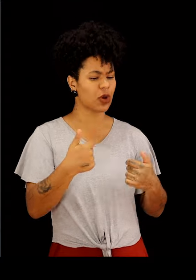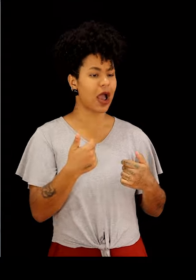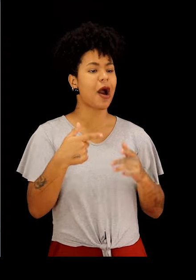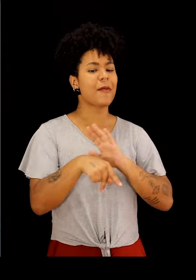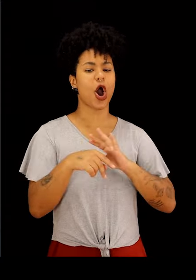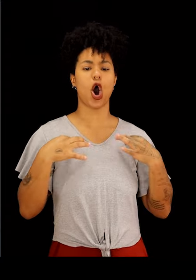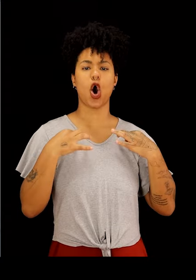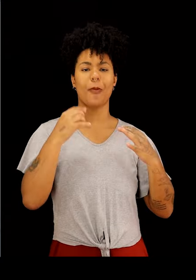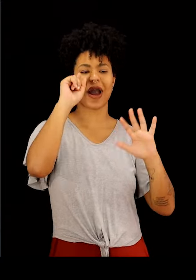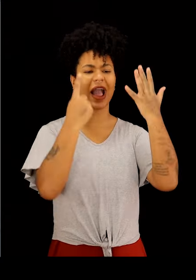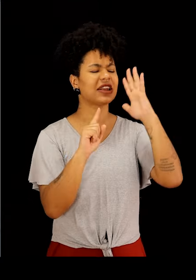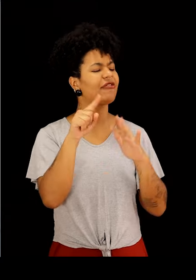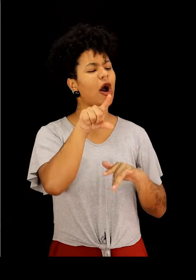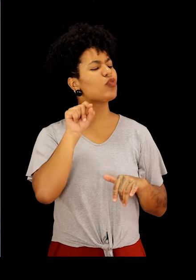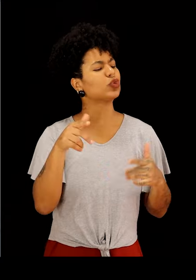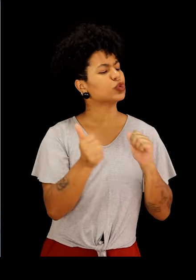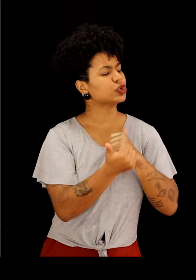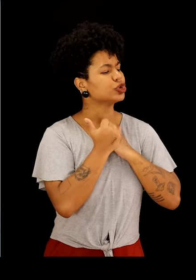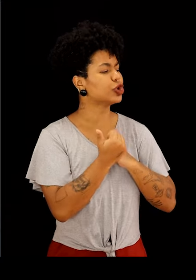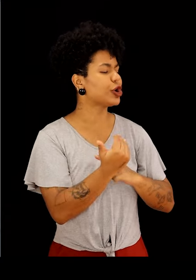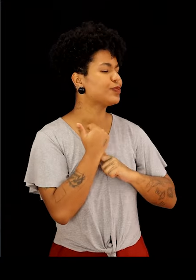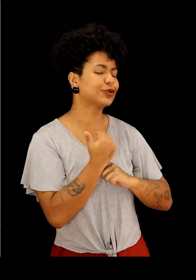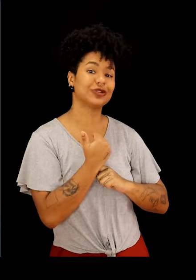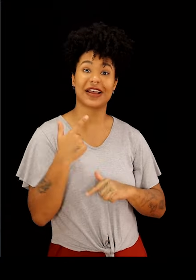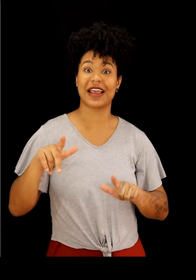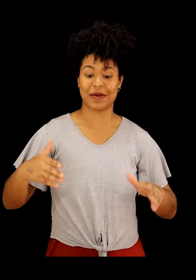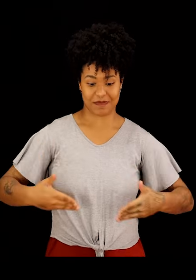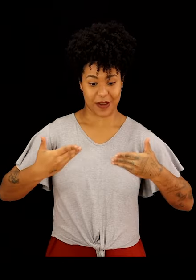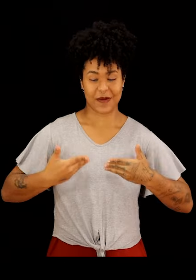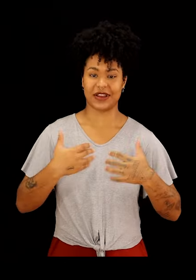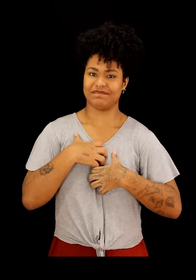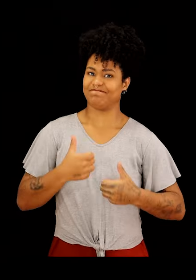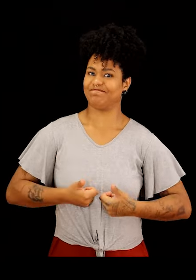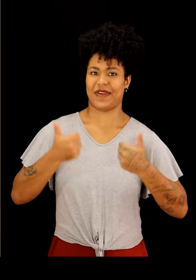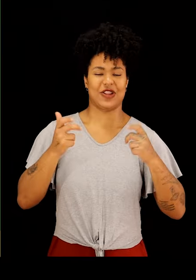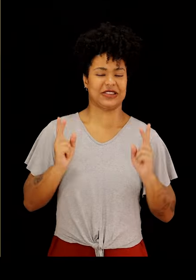carnaval. Então ele sempre me incentivou das melhores maneiras possíveis.